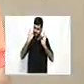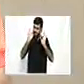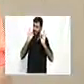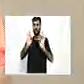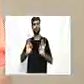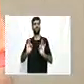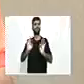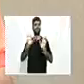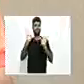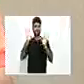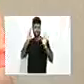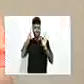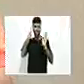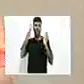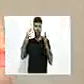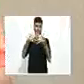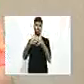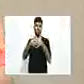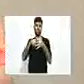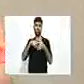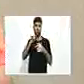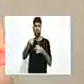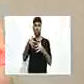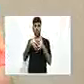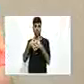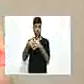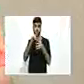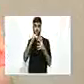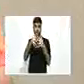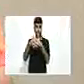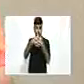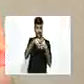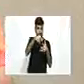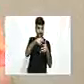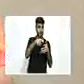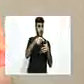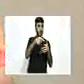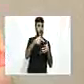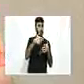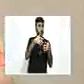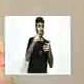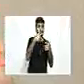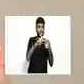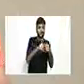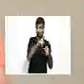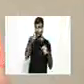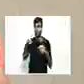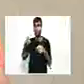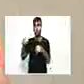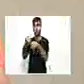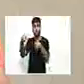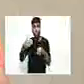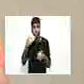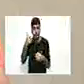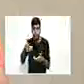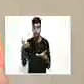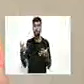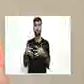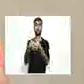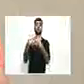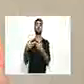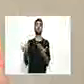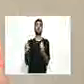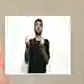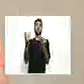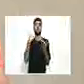coisa é complicada porque se um caminhão tá fazendo a revisão o outro quebra a gente fica com o camião então acaba a gente tendo que fazer